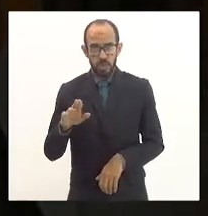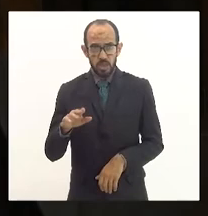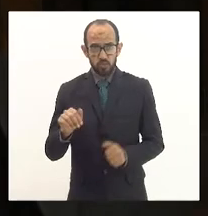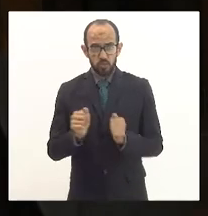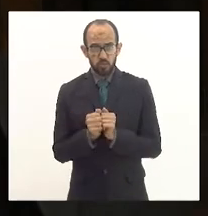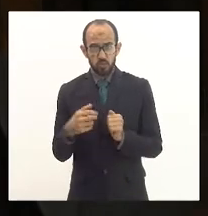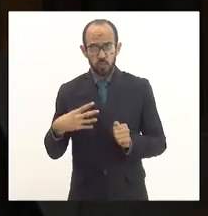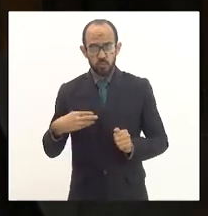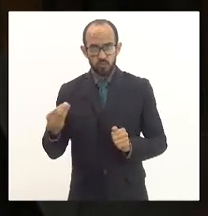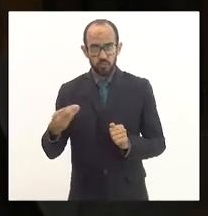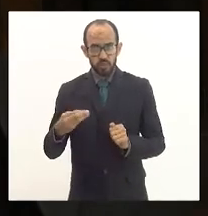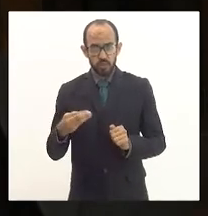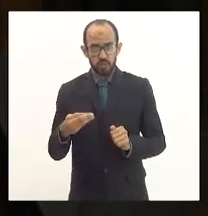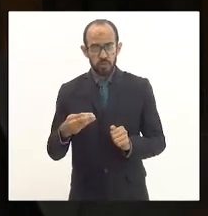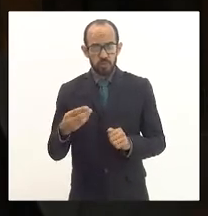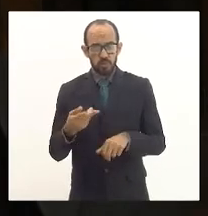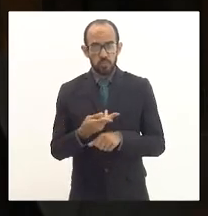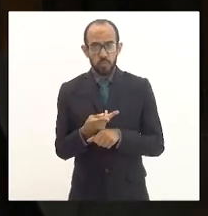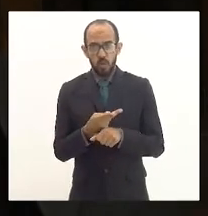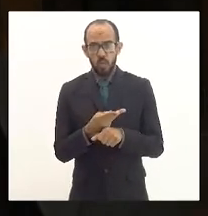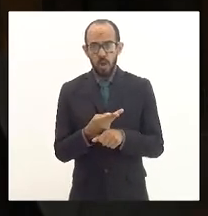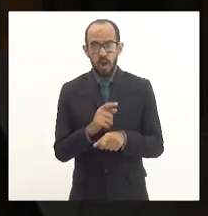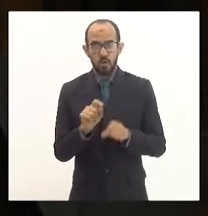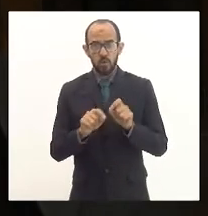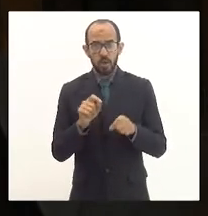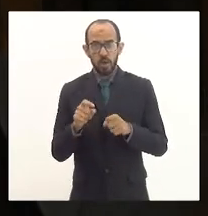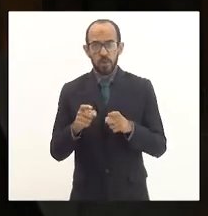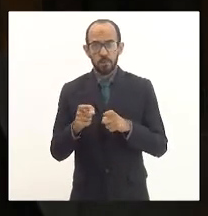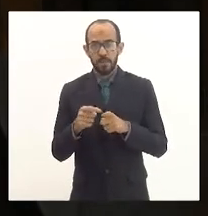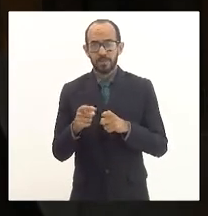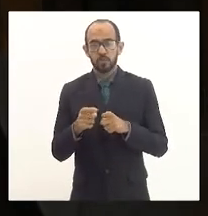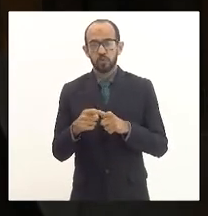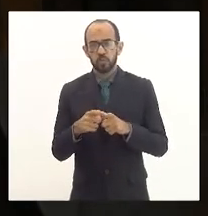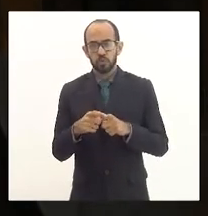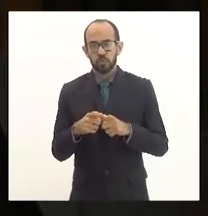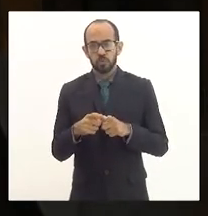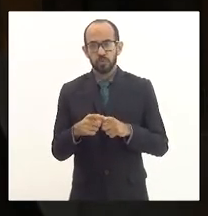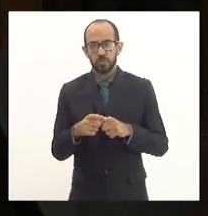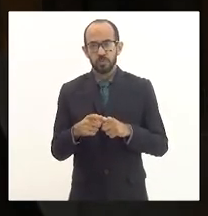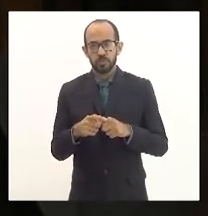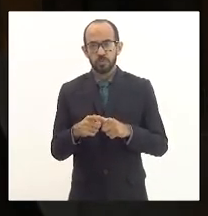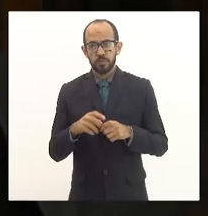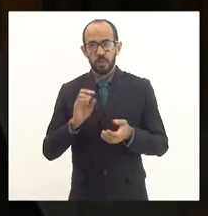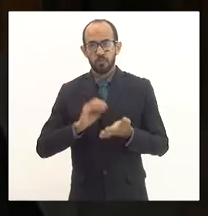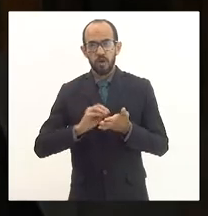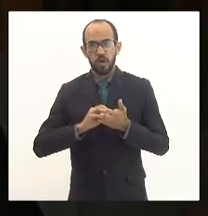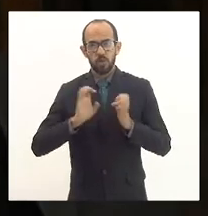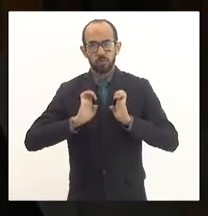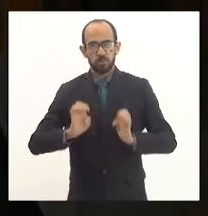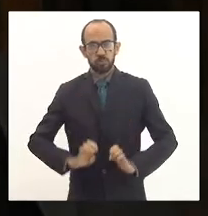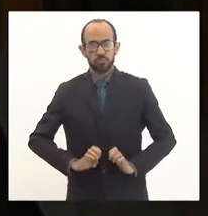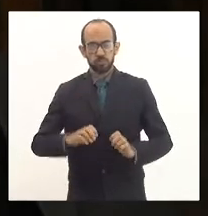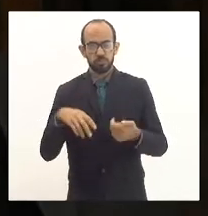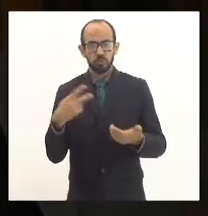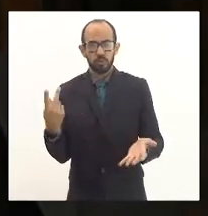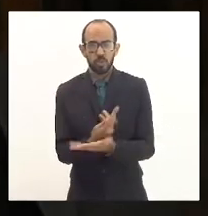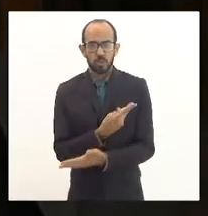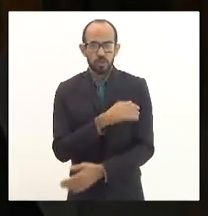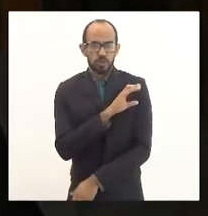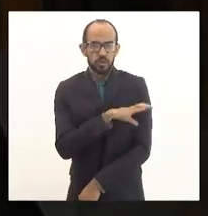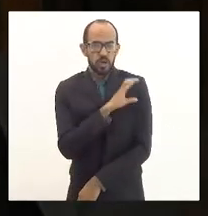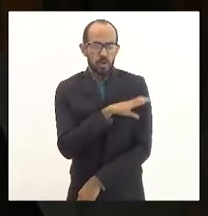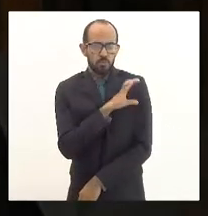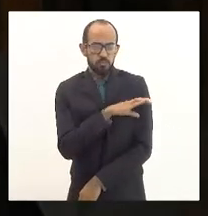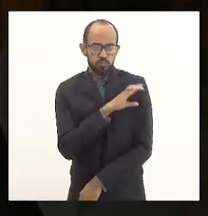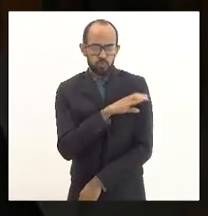em busca de atendimento médico é desumano o que vem acontecendo no município de Campos